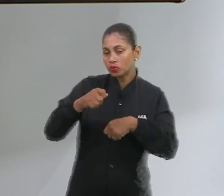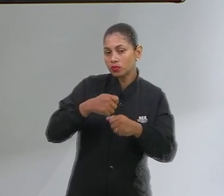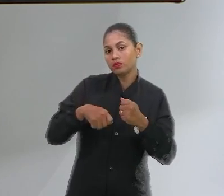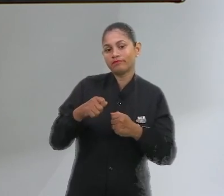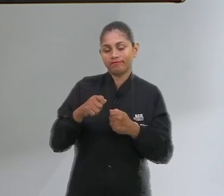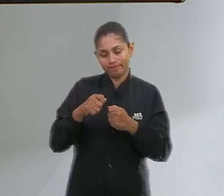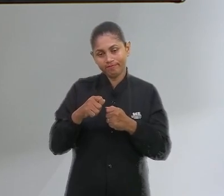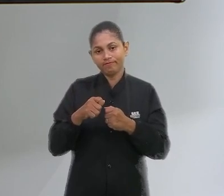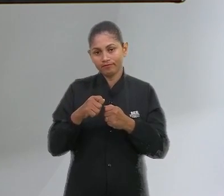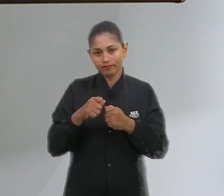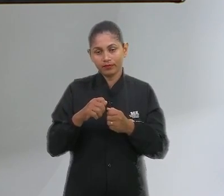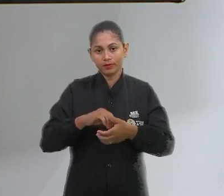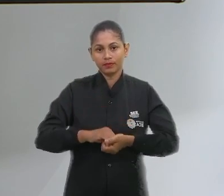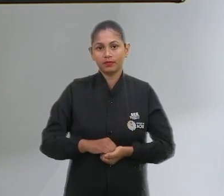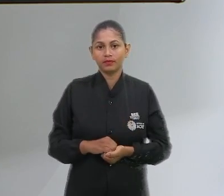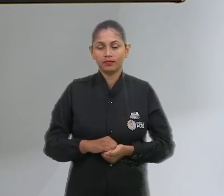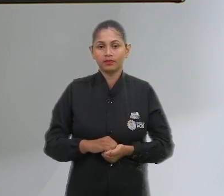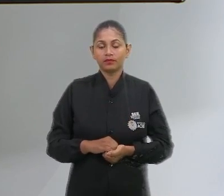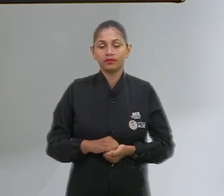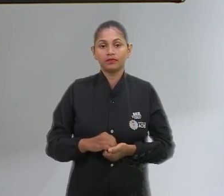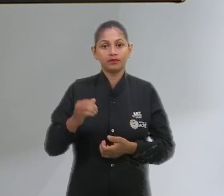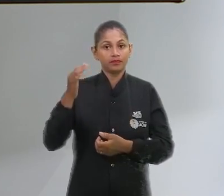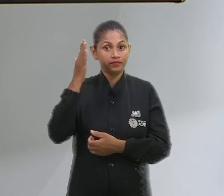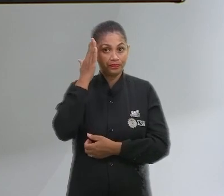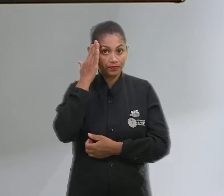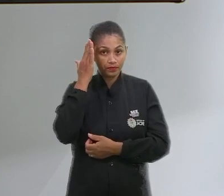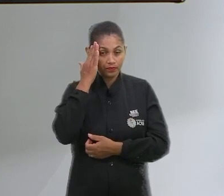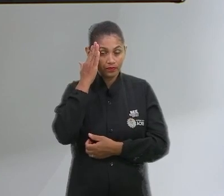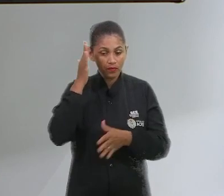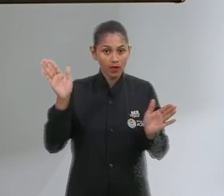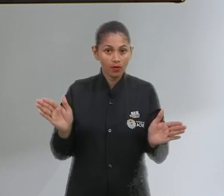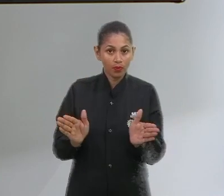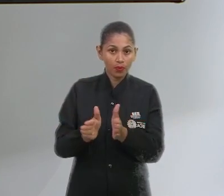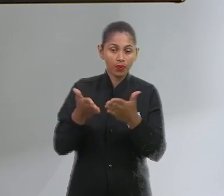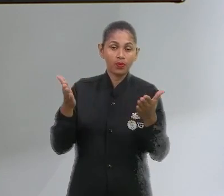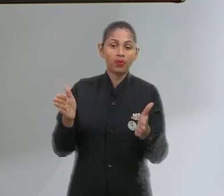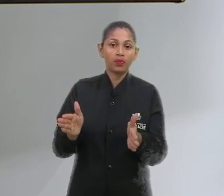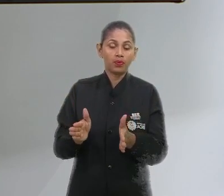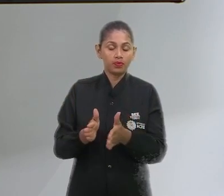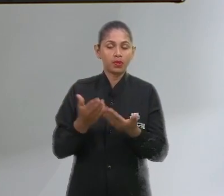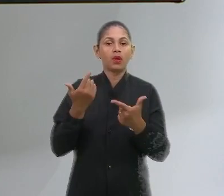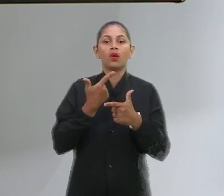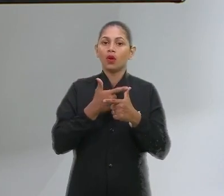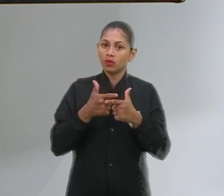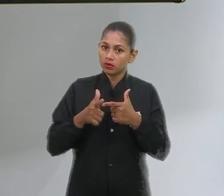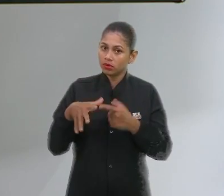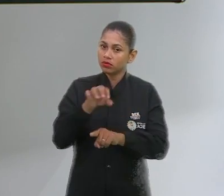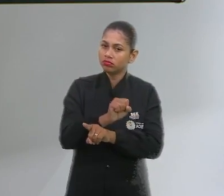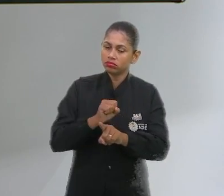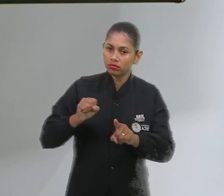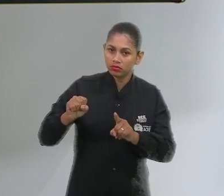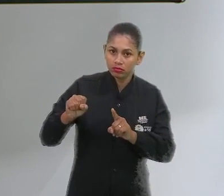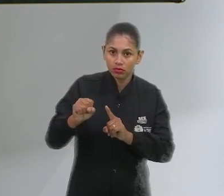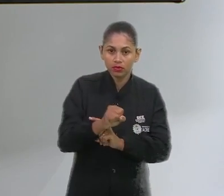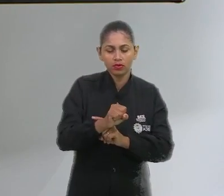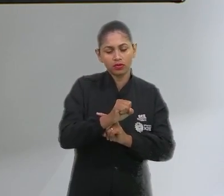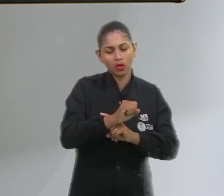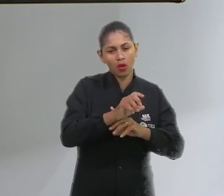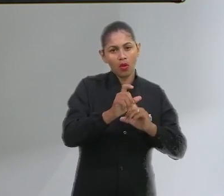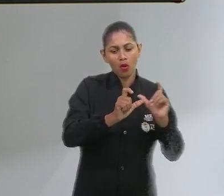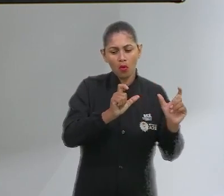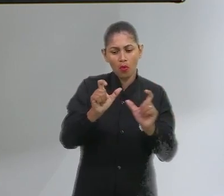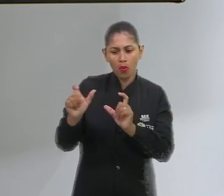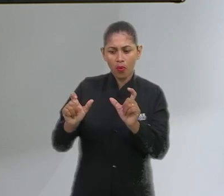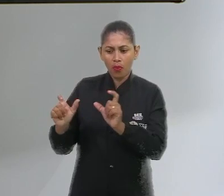contribuindo para esse resultado. Nós sabemos que a pobreza, ela é um problema social multifatorial.